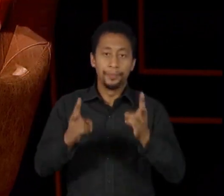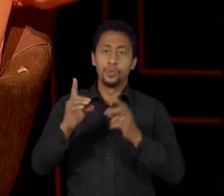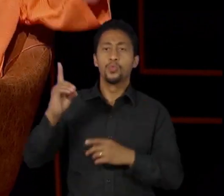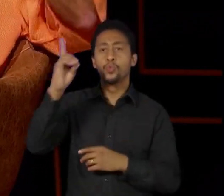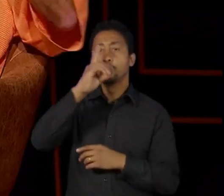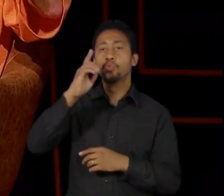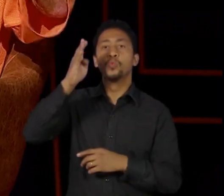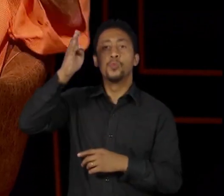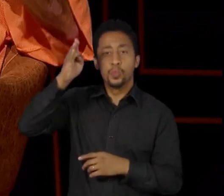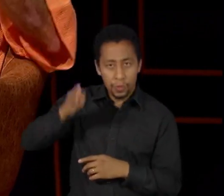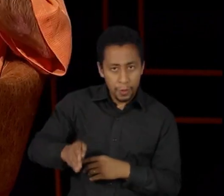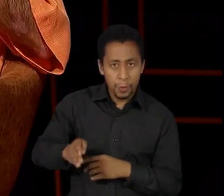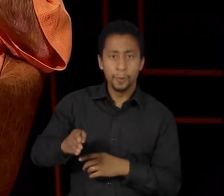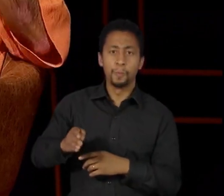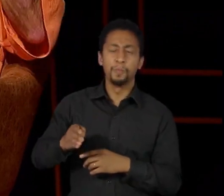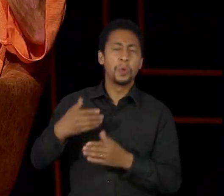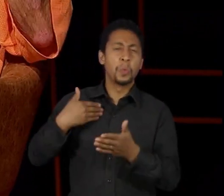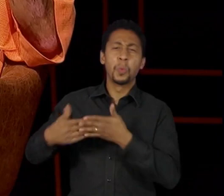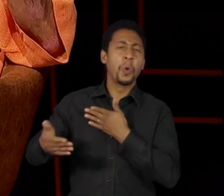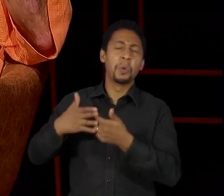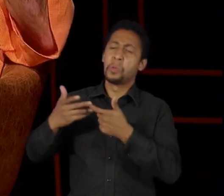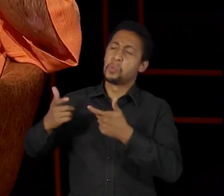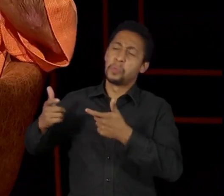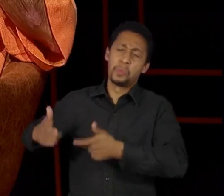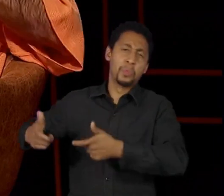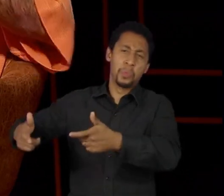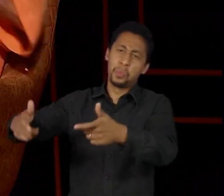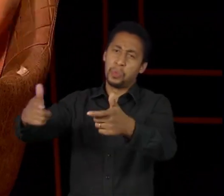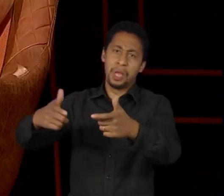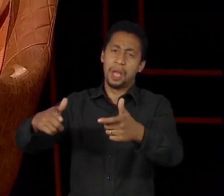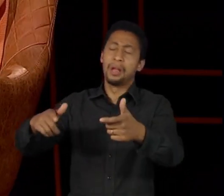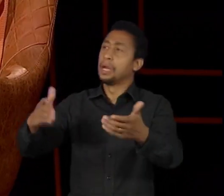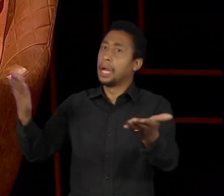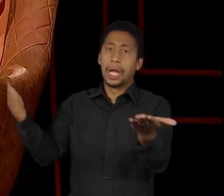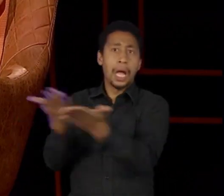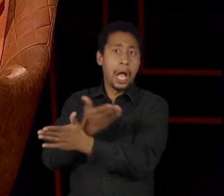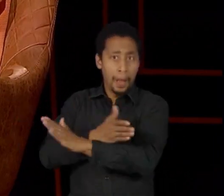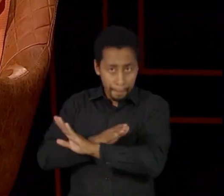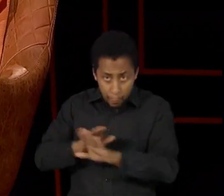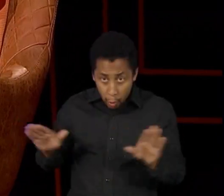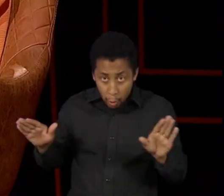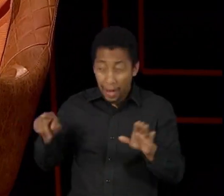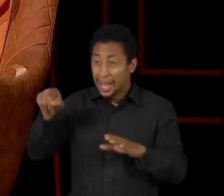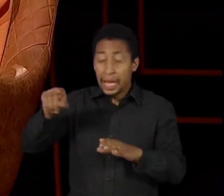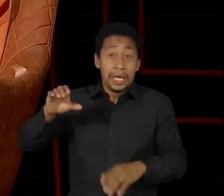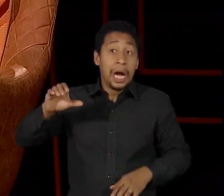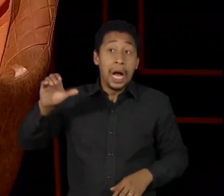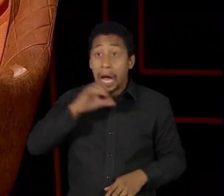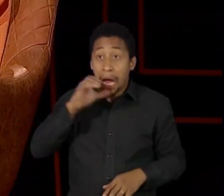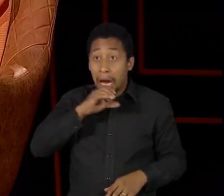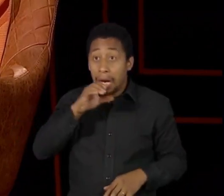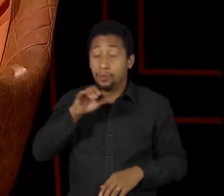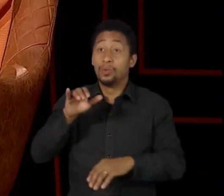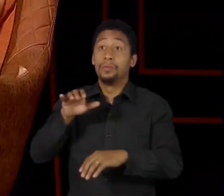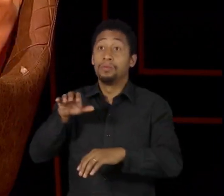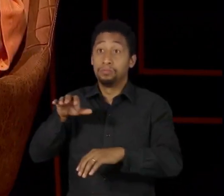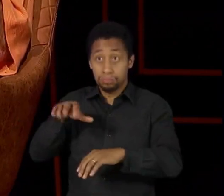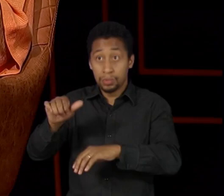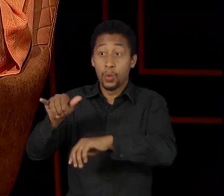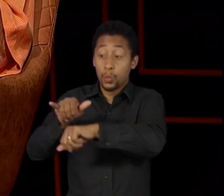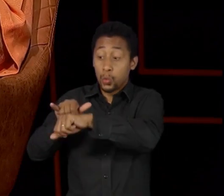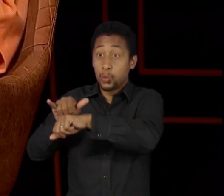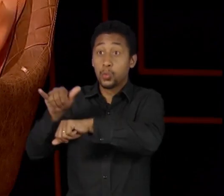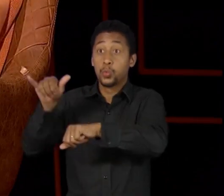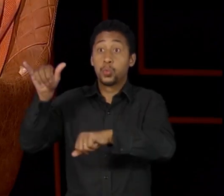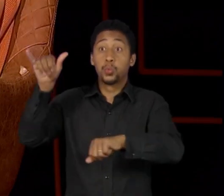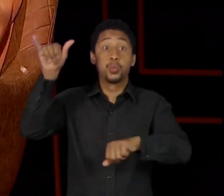onde nós estivéssemos, se desse tempo dele pegar o avião para vir para o Rio, porque ele estava fazendo televisão. Ele